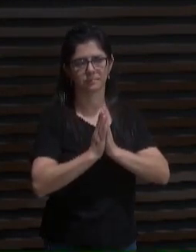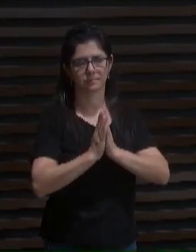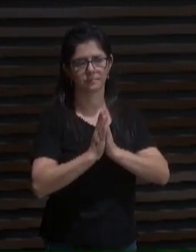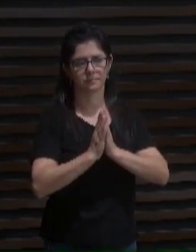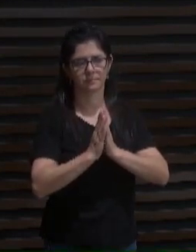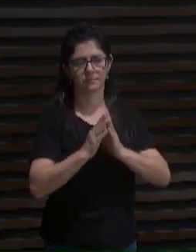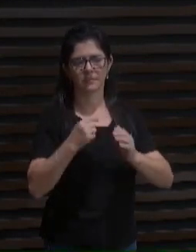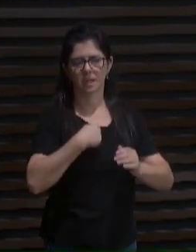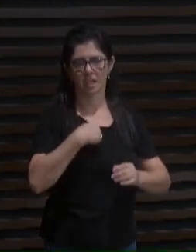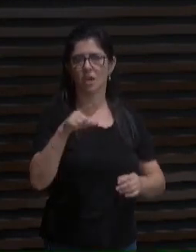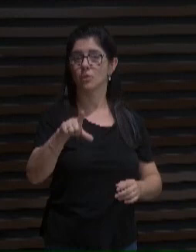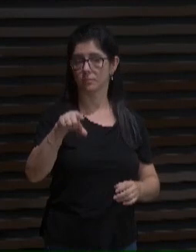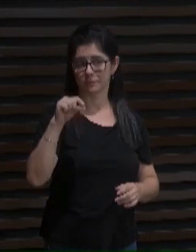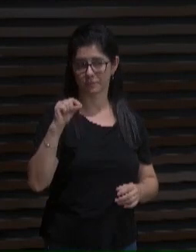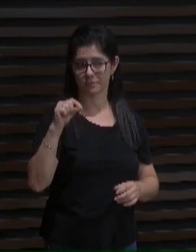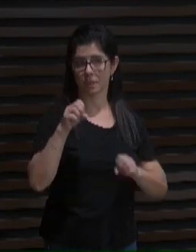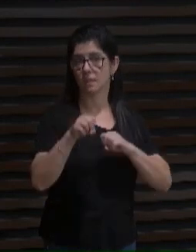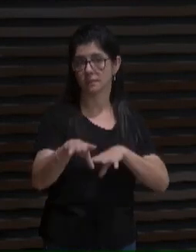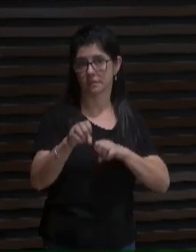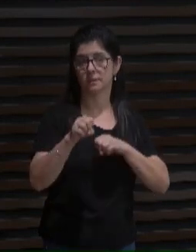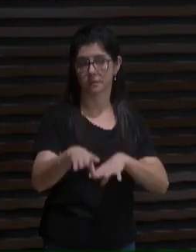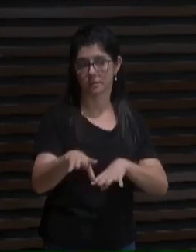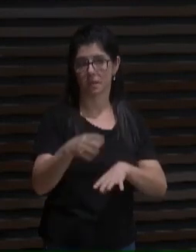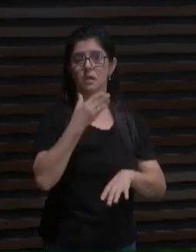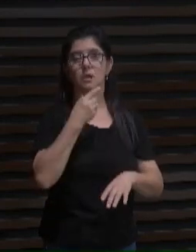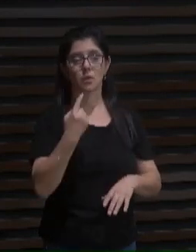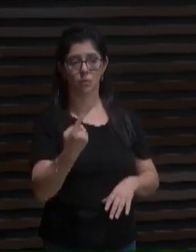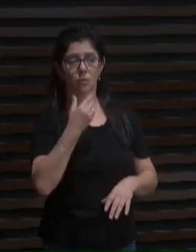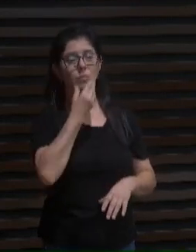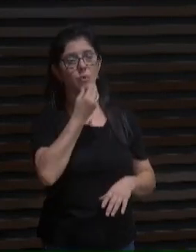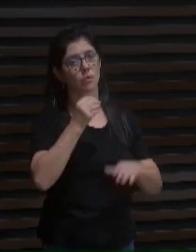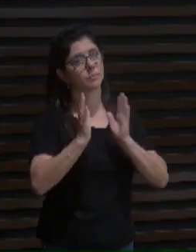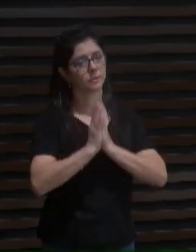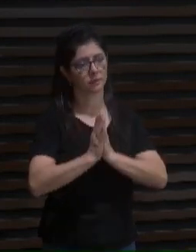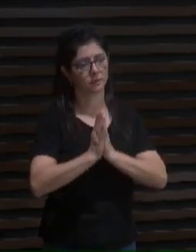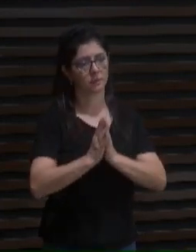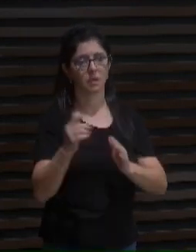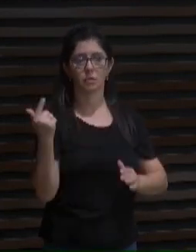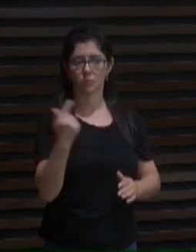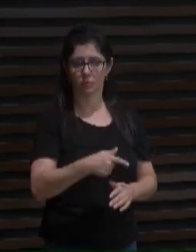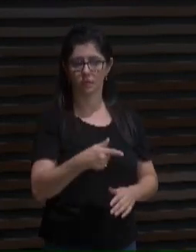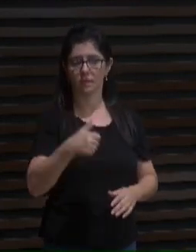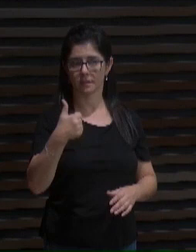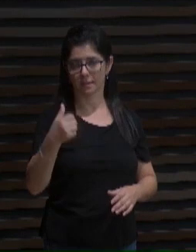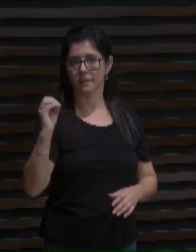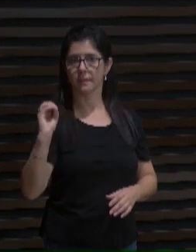eu preferiria ensinar um homem a orar, do que 10 homens a